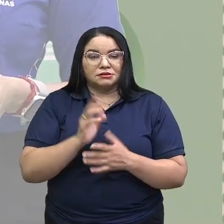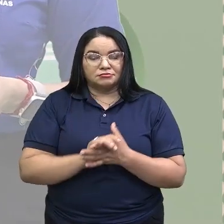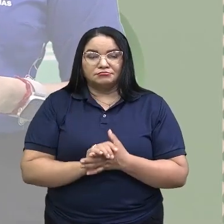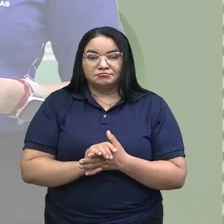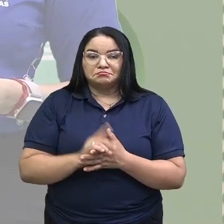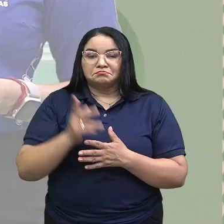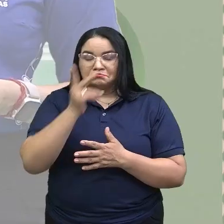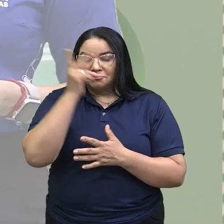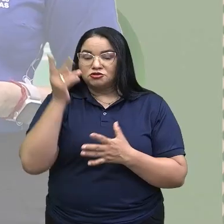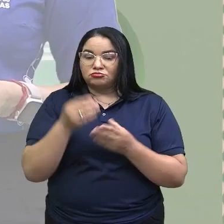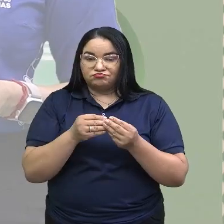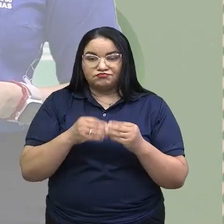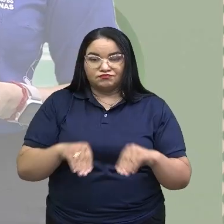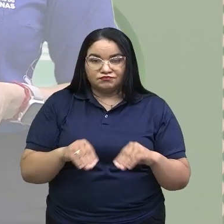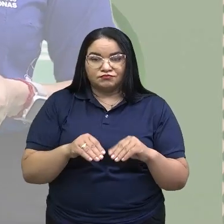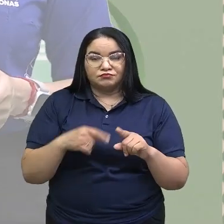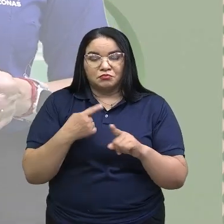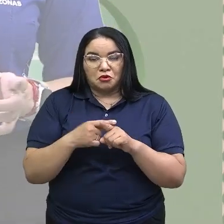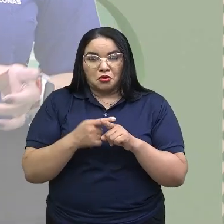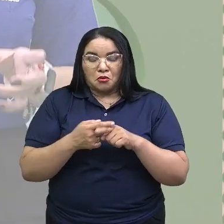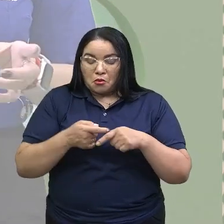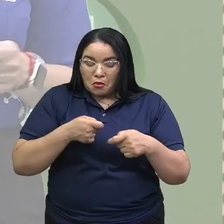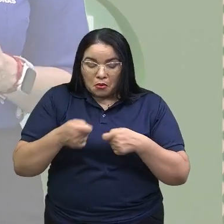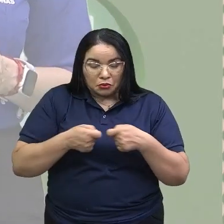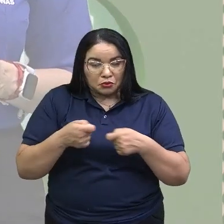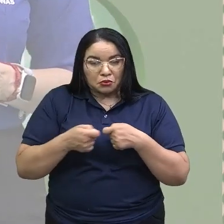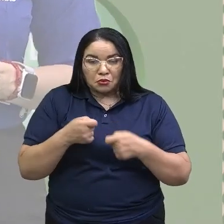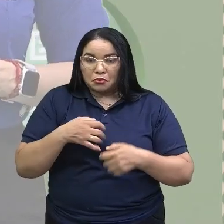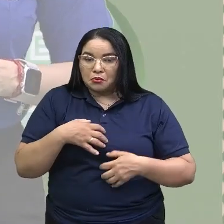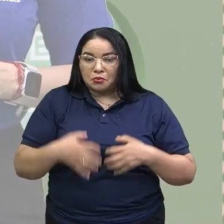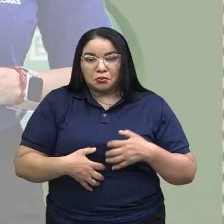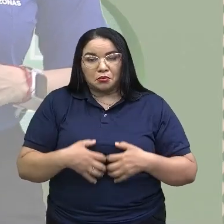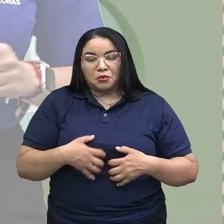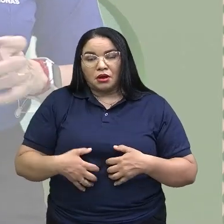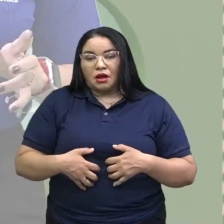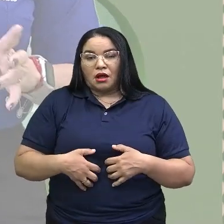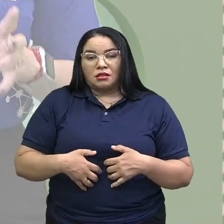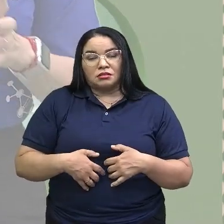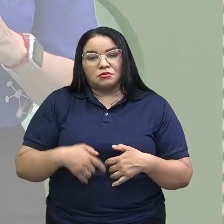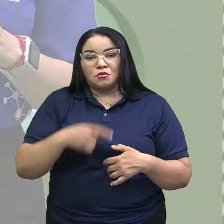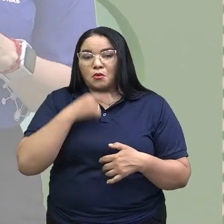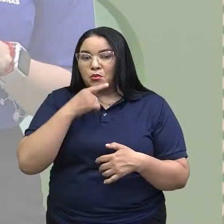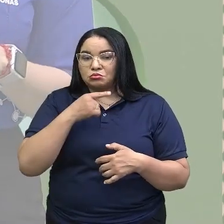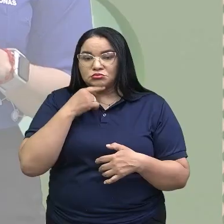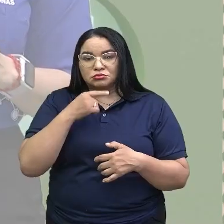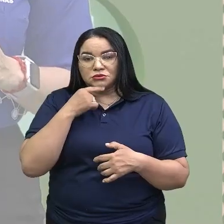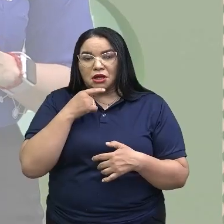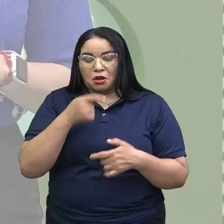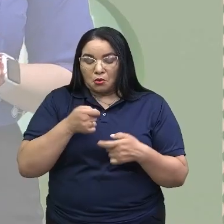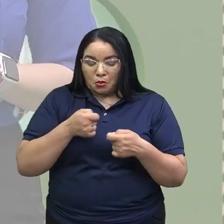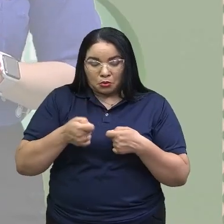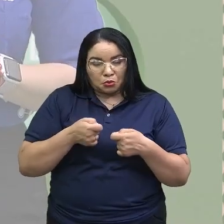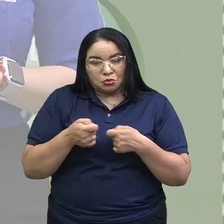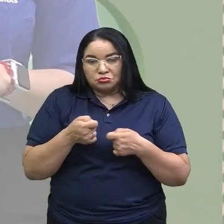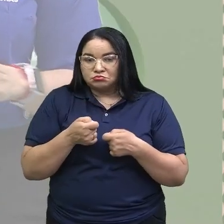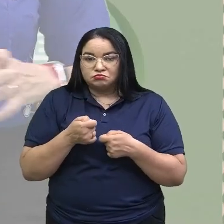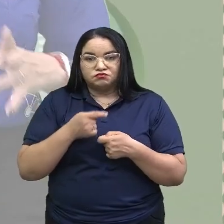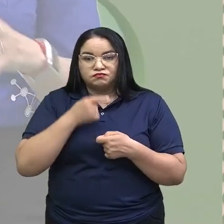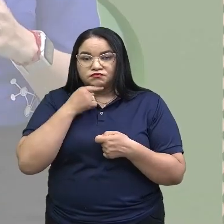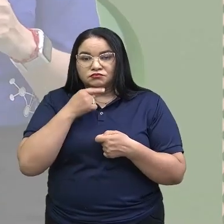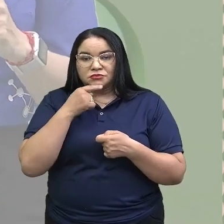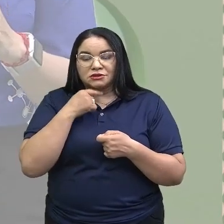prejudicado porque ocorre a perda do controle dos esfíncteres. Esfíncteres é aquele músculo ali que está